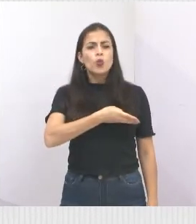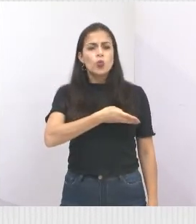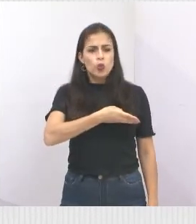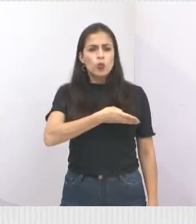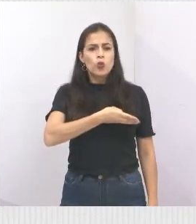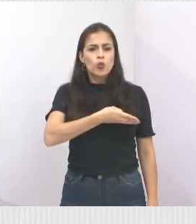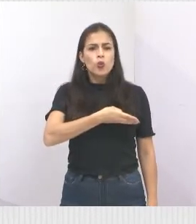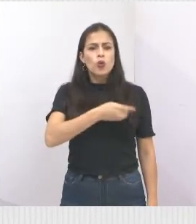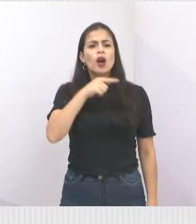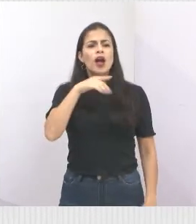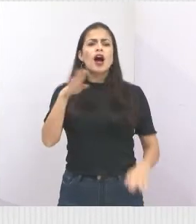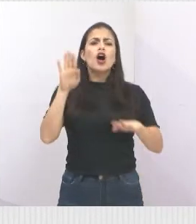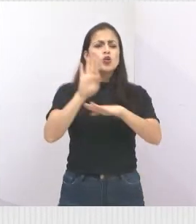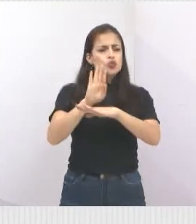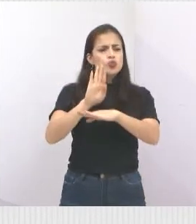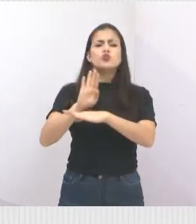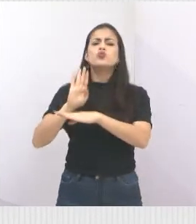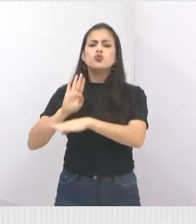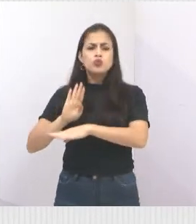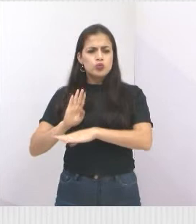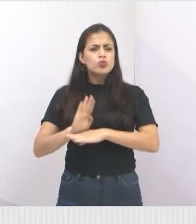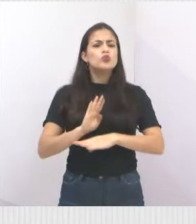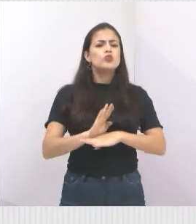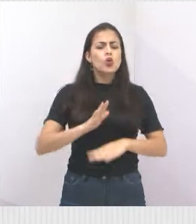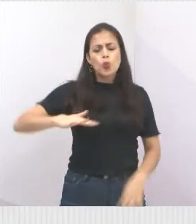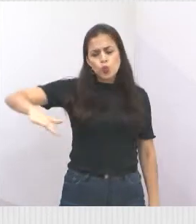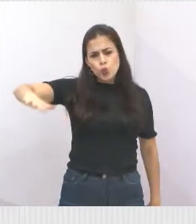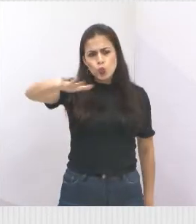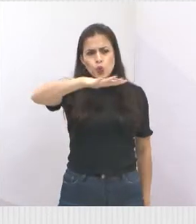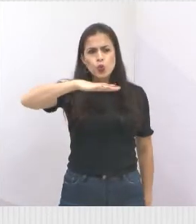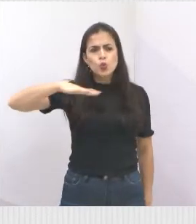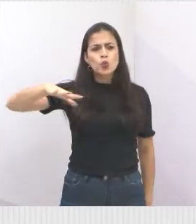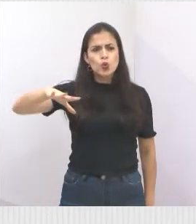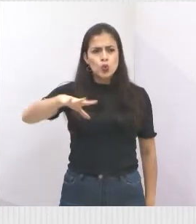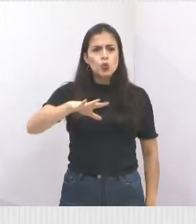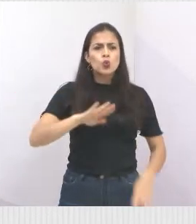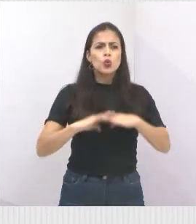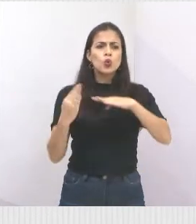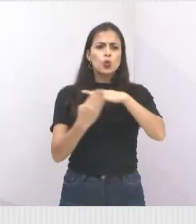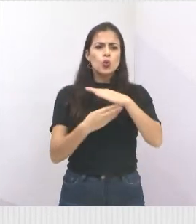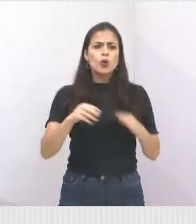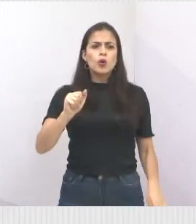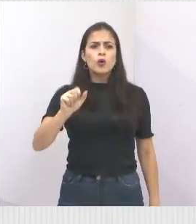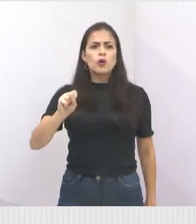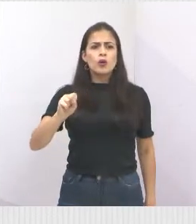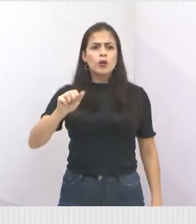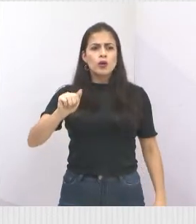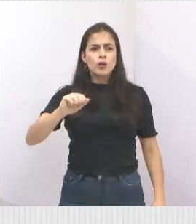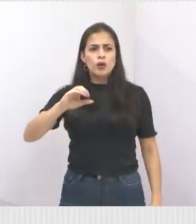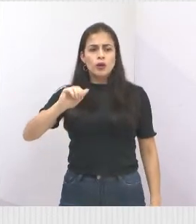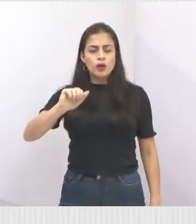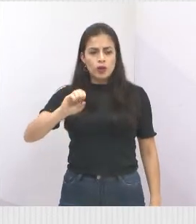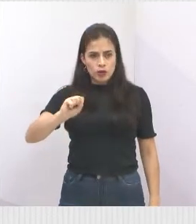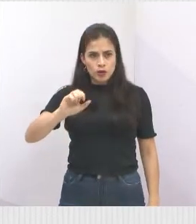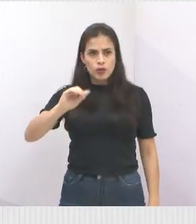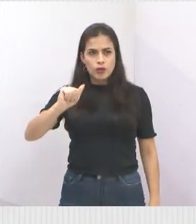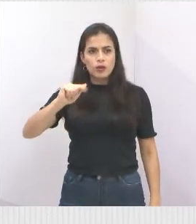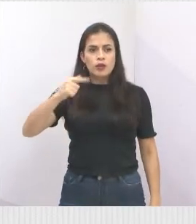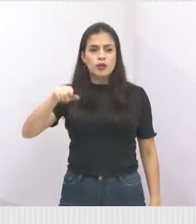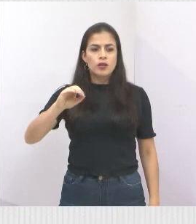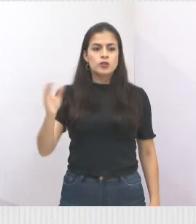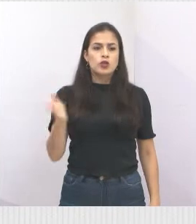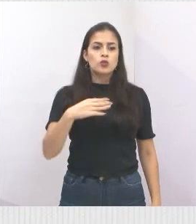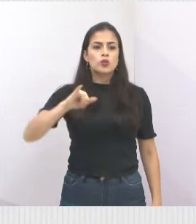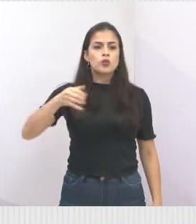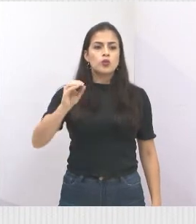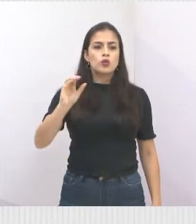Catarina ajudou demais Ali na região do São João E aonde ela estiver tenho certeza que